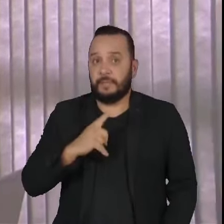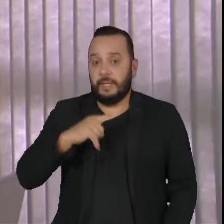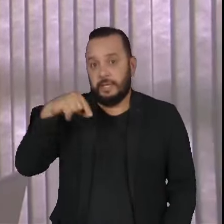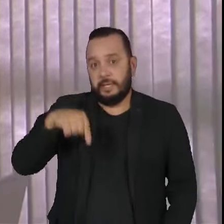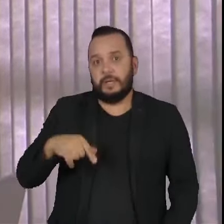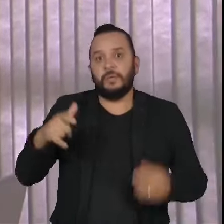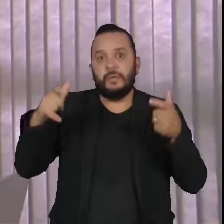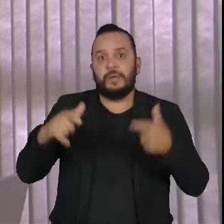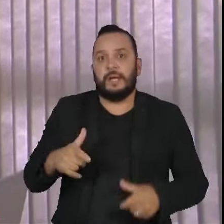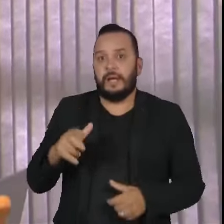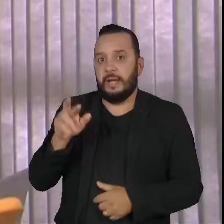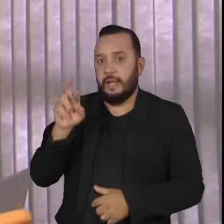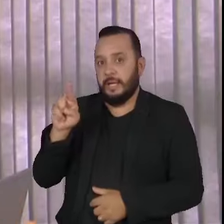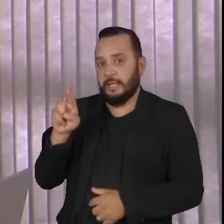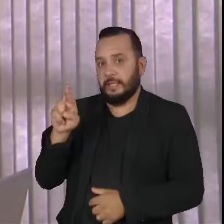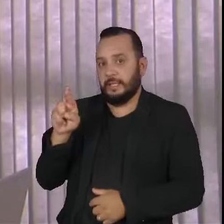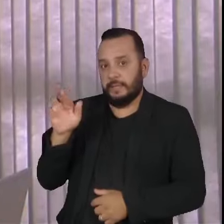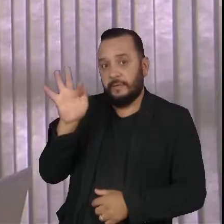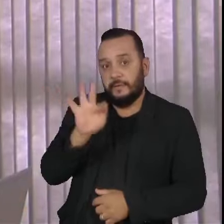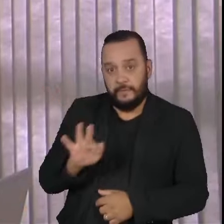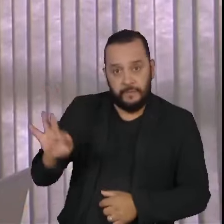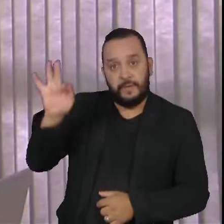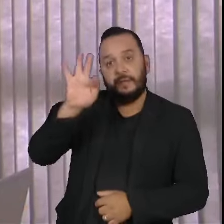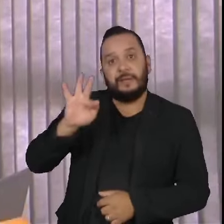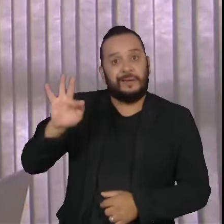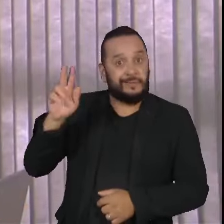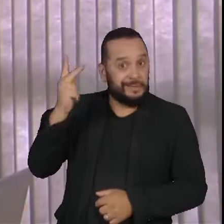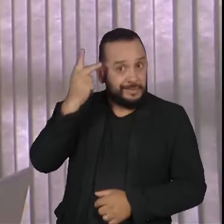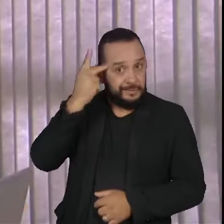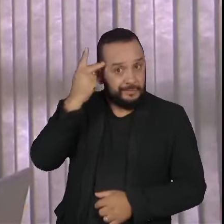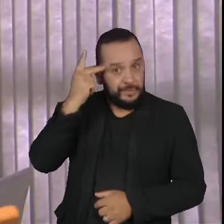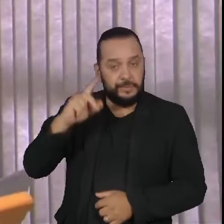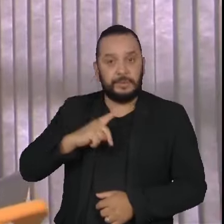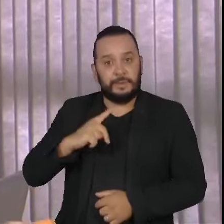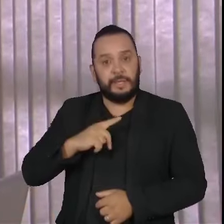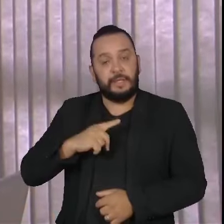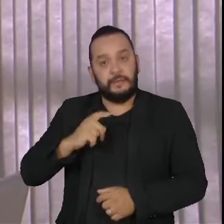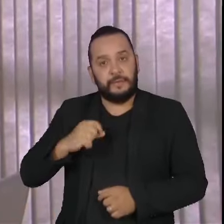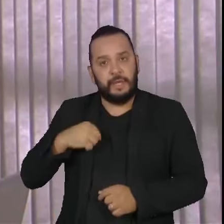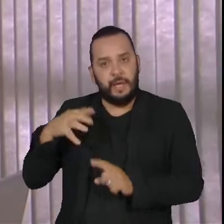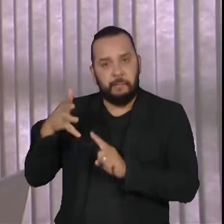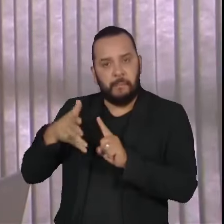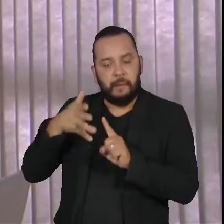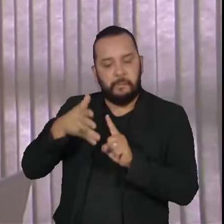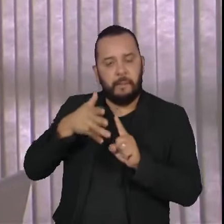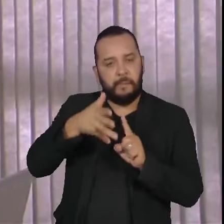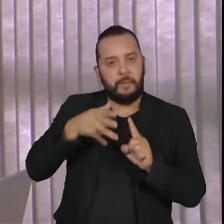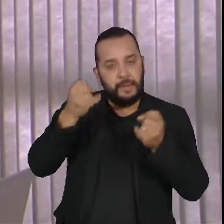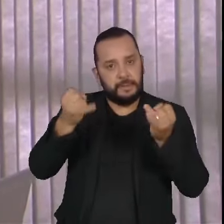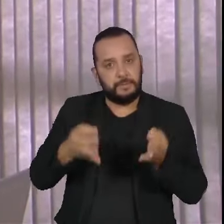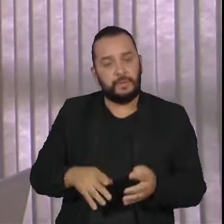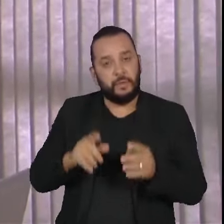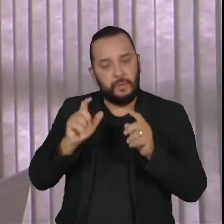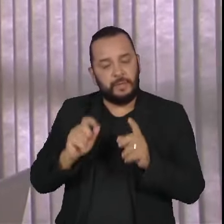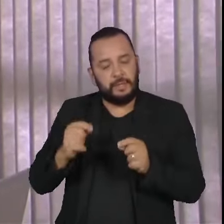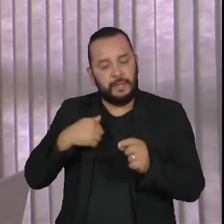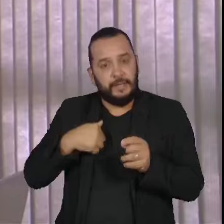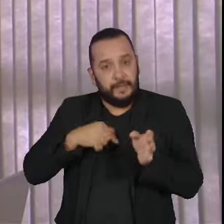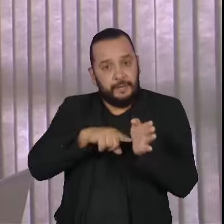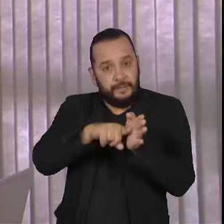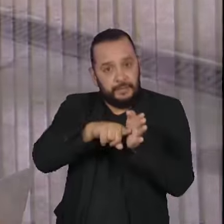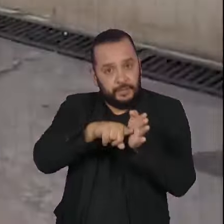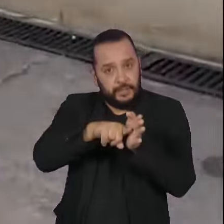Receita Federal em São Paulo onde aconteceu agora a pouco uma coletiva que detalhou essa operação denominada de vapores que do